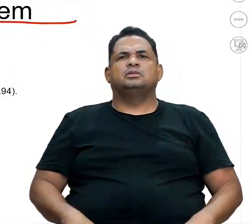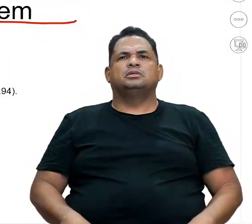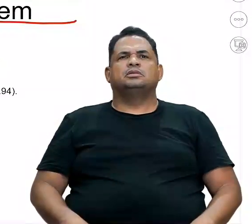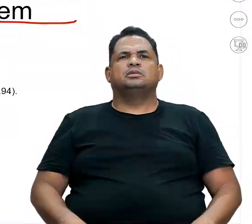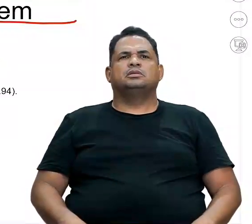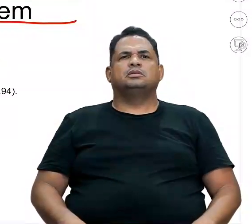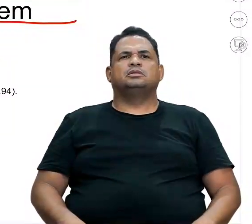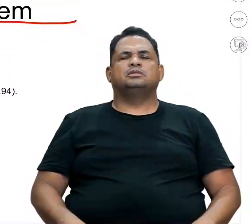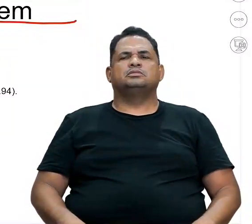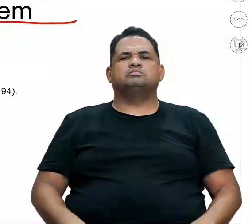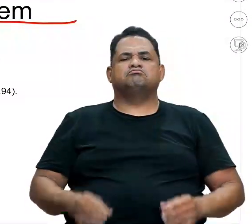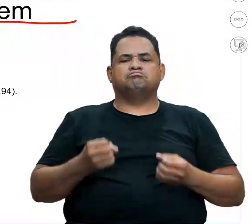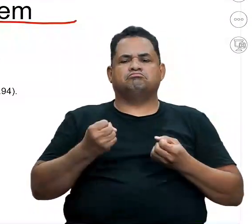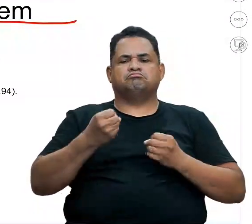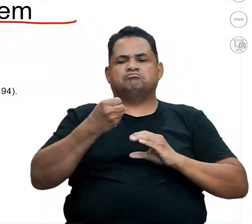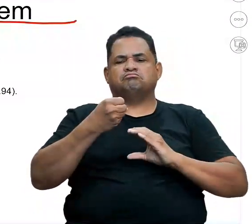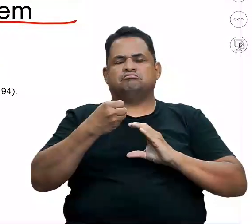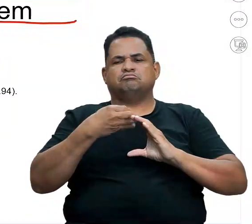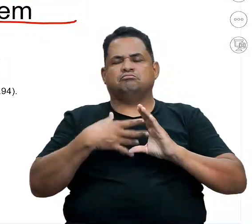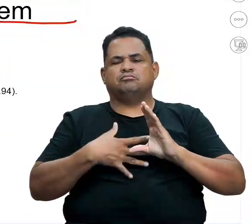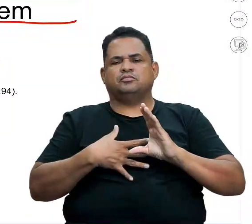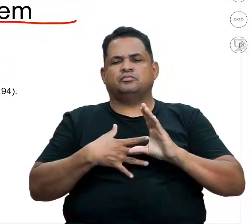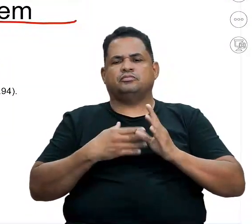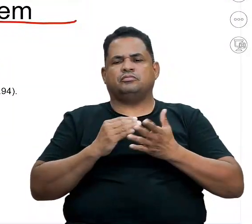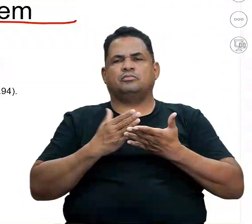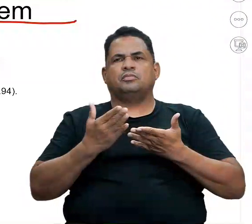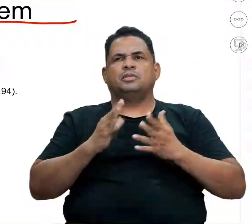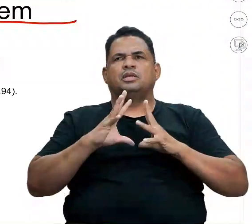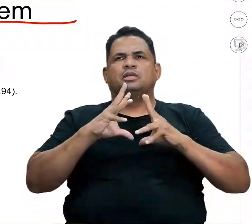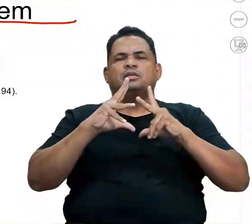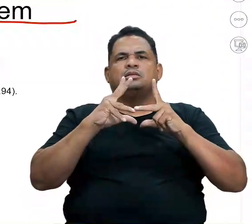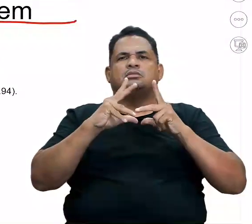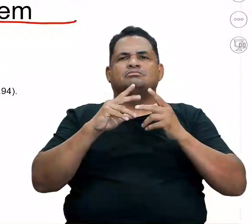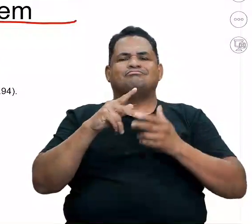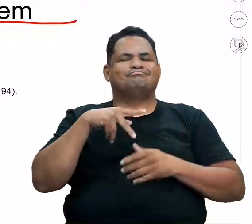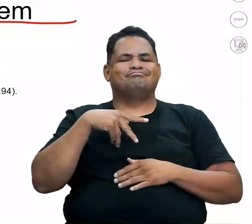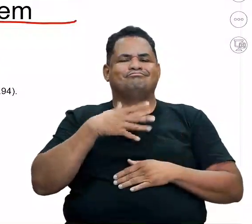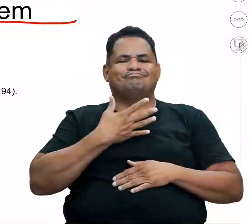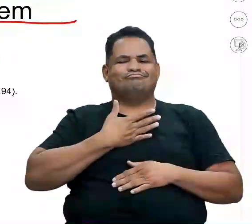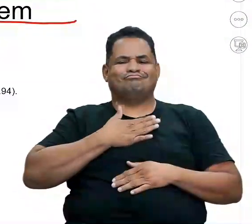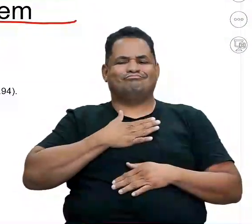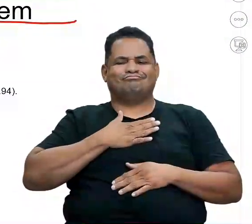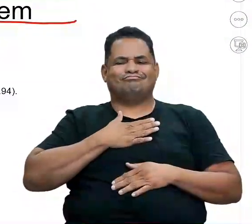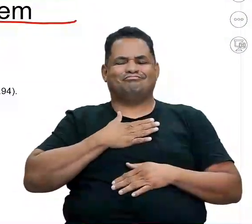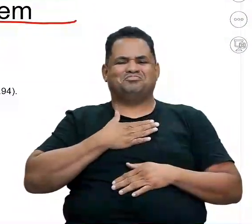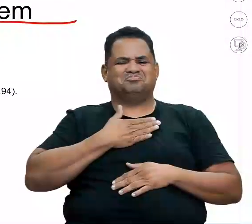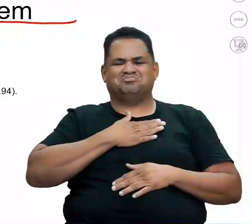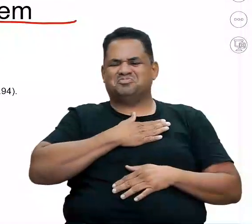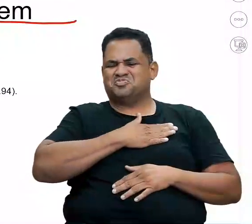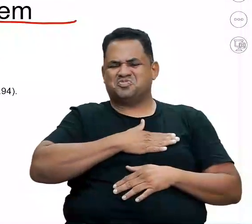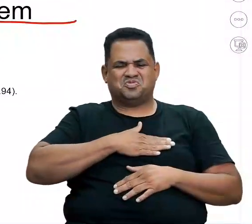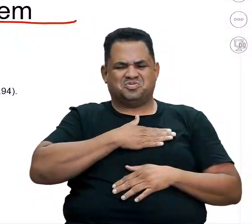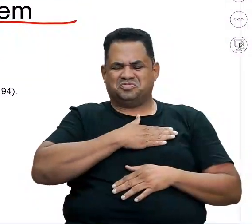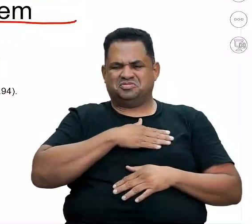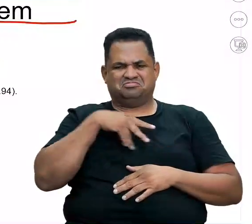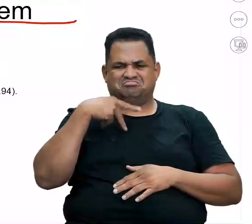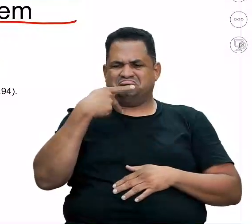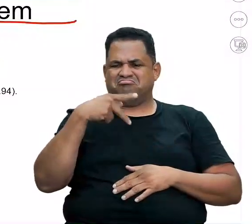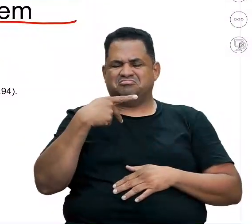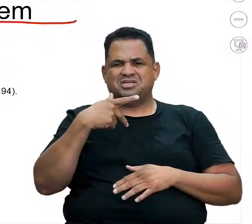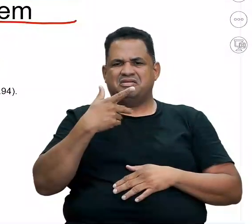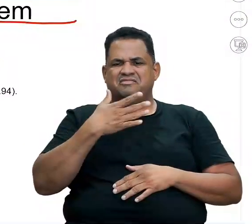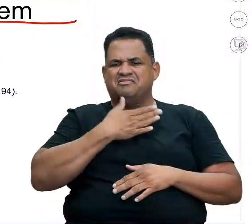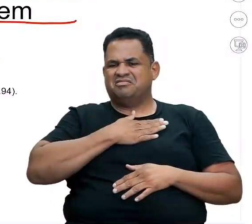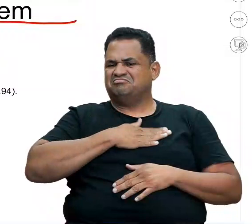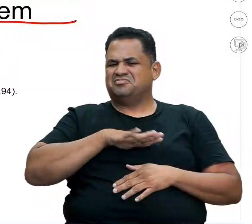É caracterizado pela essa questão toda, eu não gosto nem de falar, porque eu não sei se é bom, né?